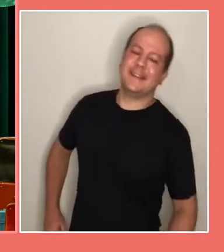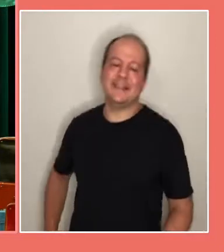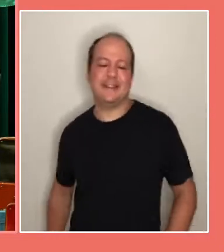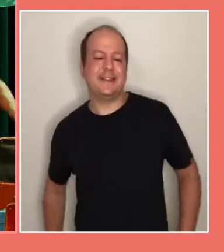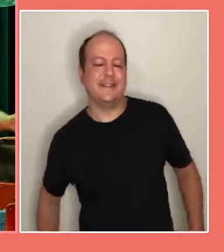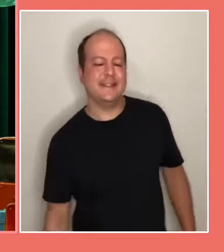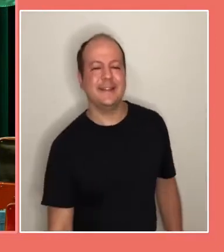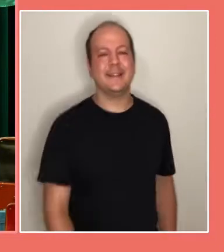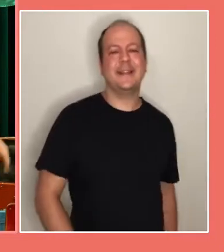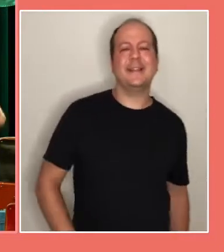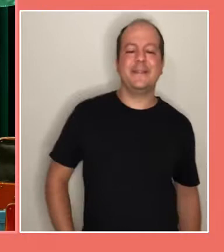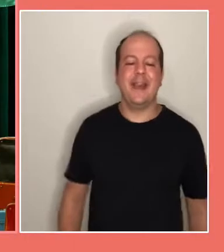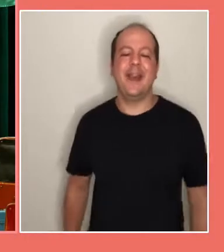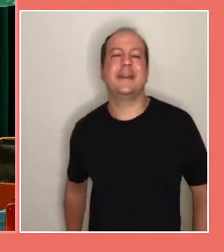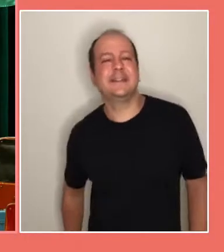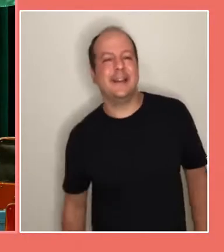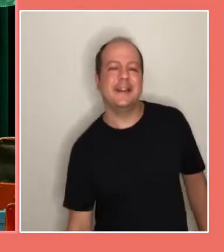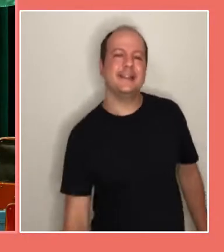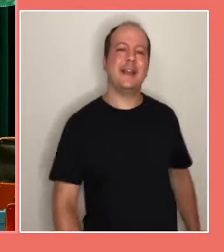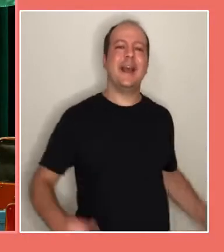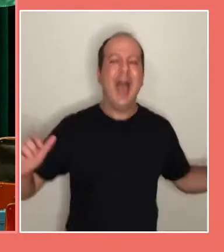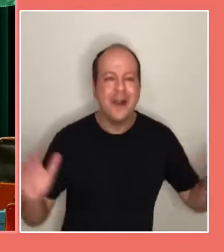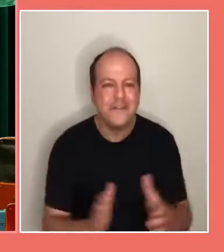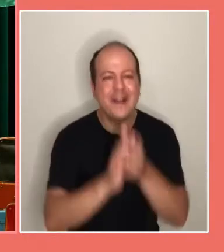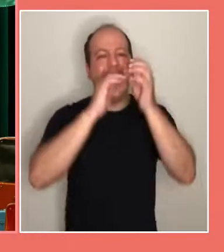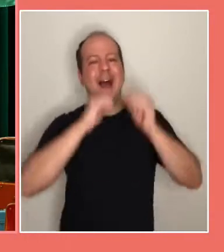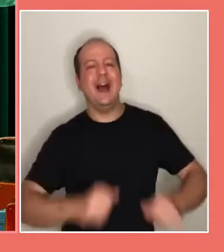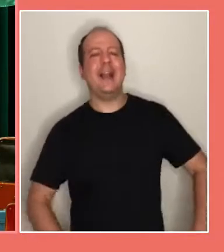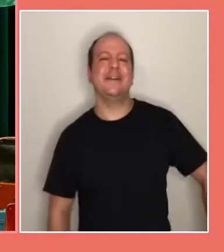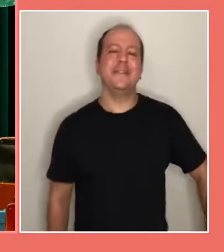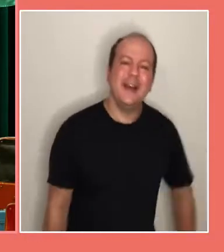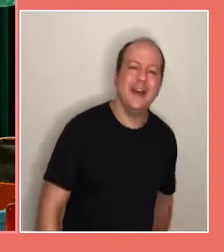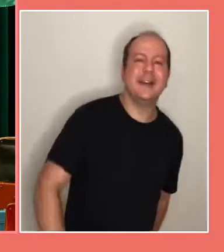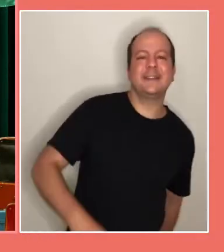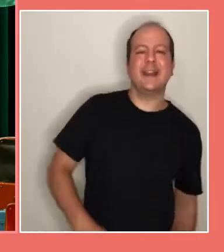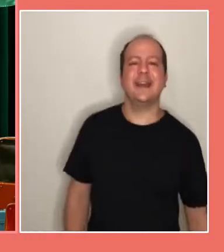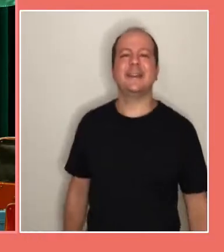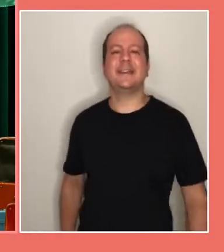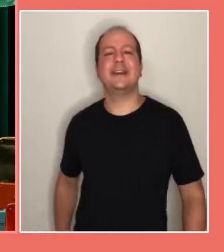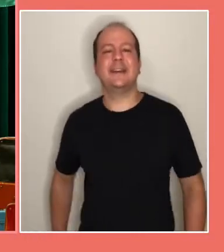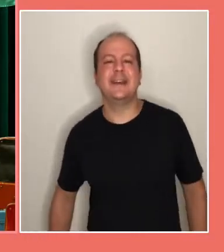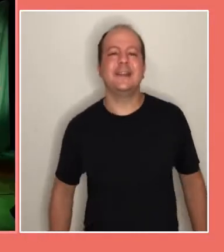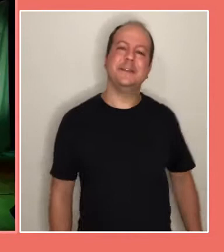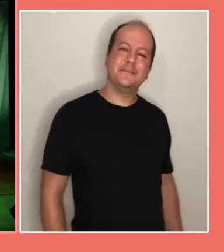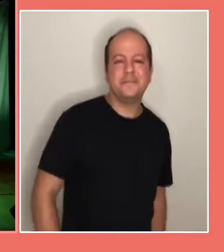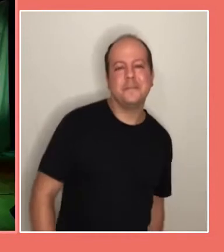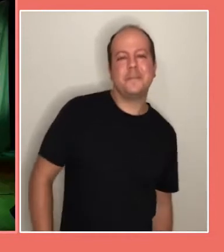Oi, oi, oi, Chawani, funga, aláfia, axé, axé. Funga, aláfia, axé, axé.